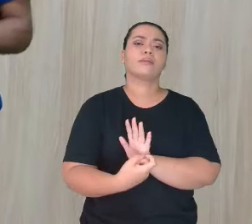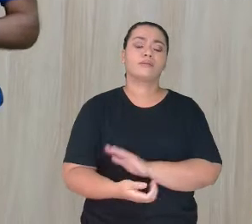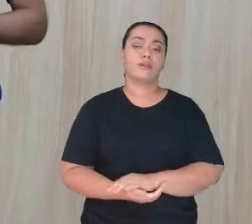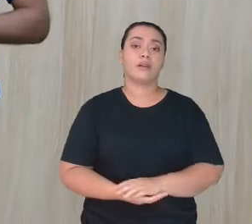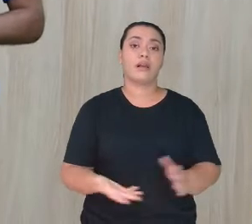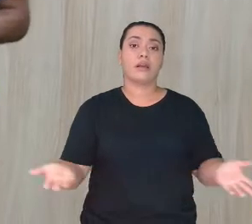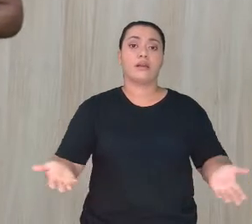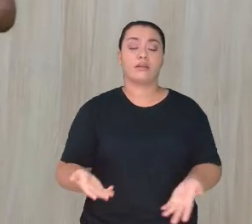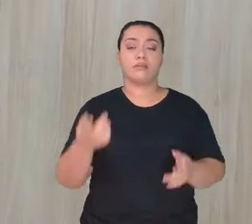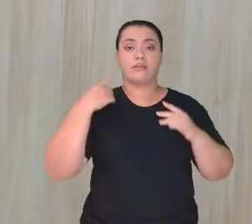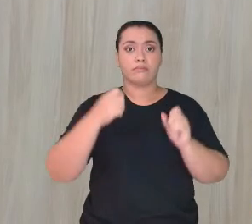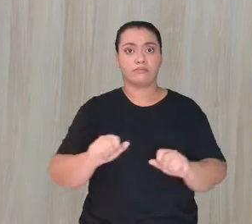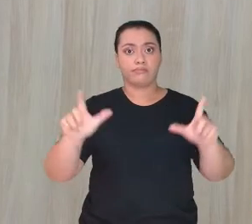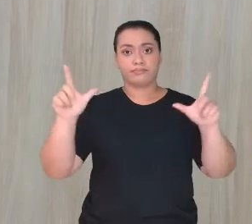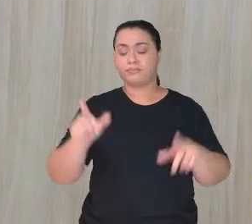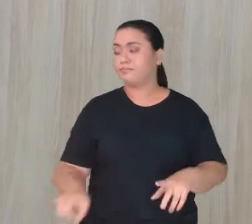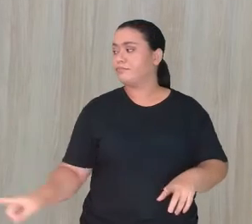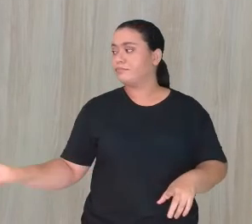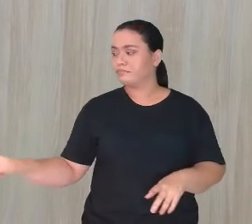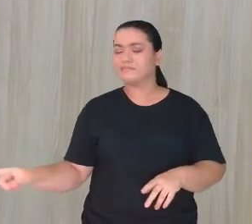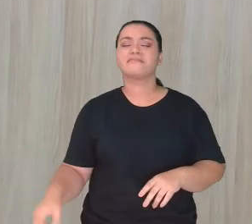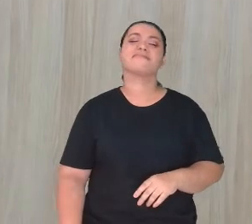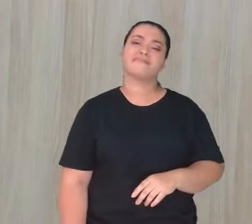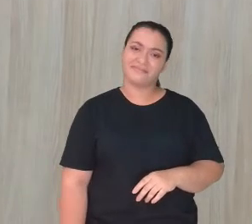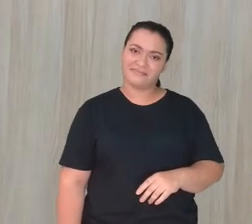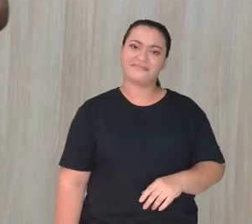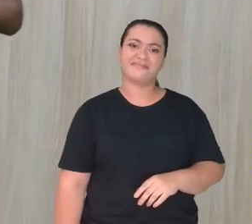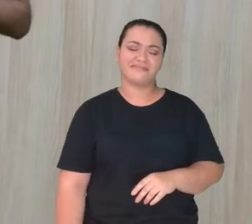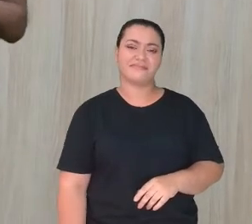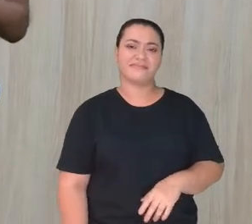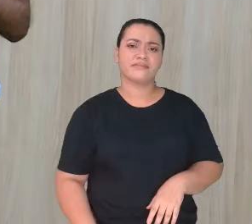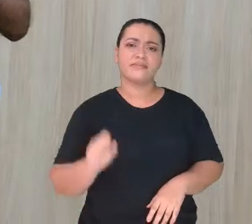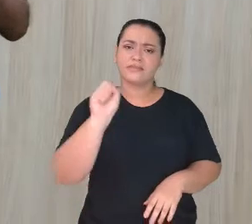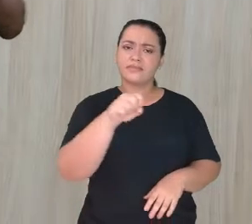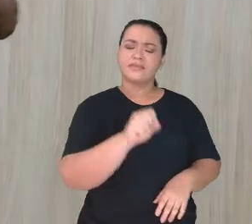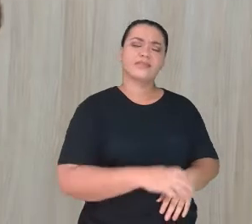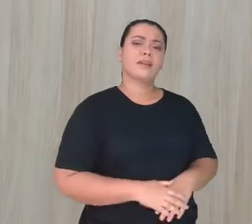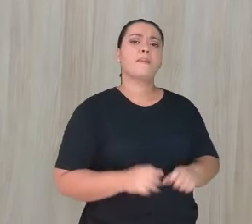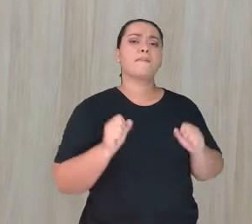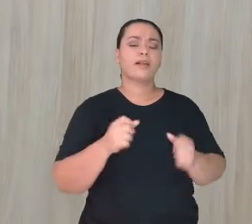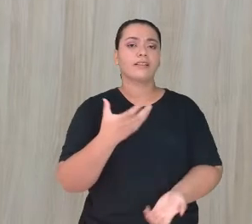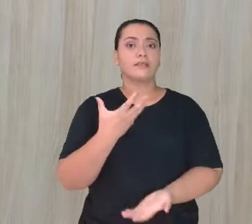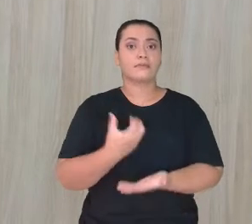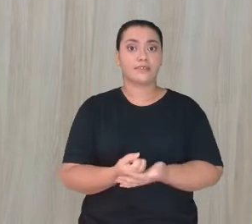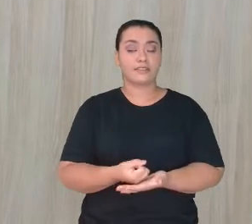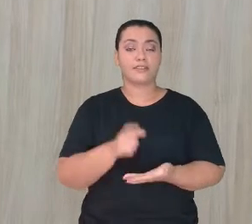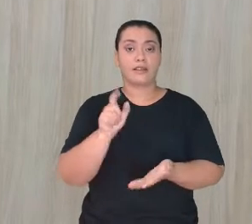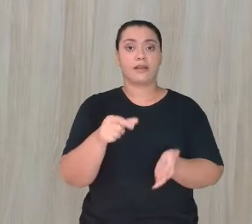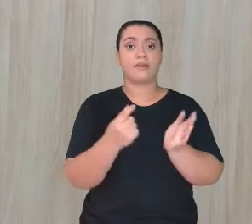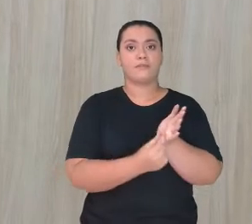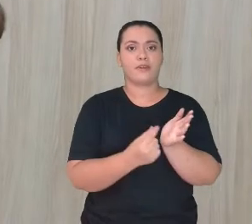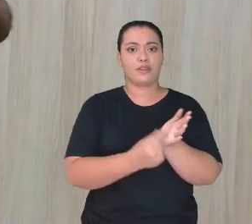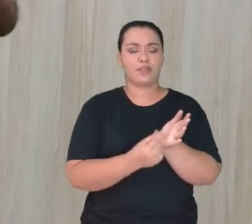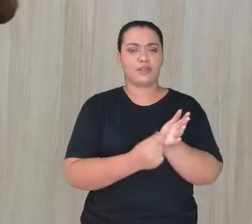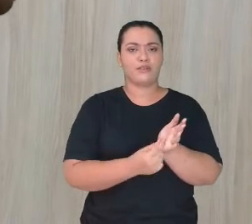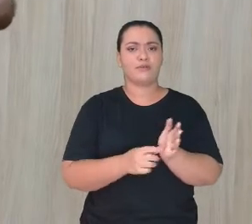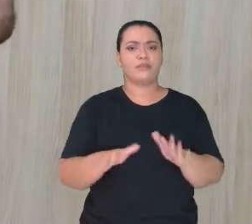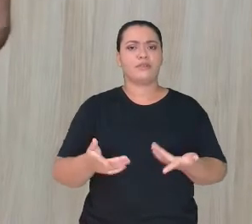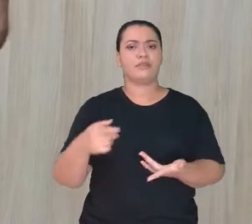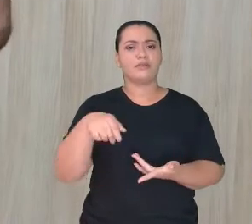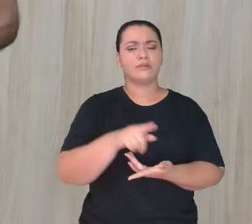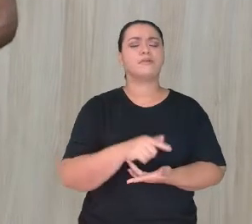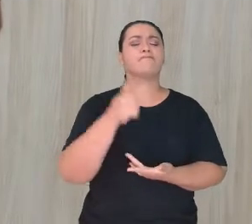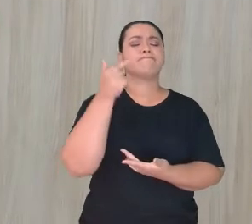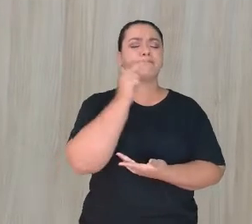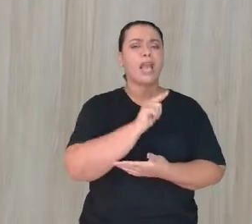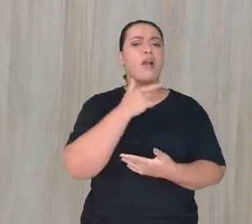Vai aparecer aí na tela de vocês aí. Olha só, exatamente, pode baixar aí esse aplicativo e você vai